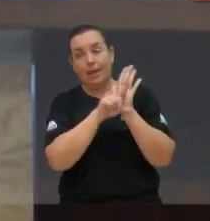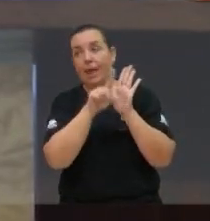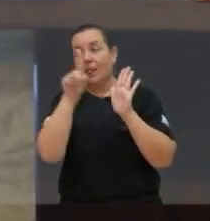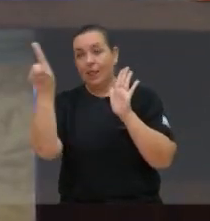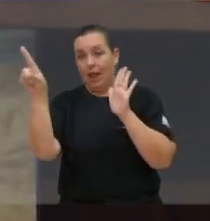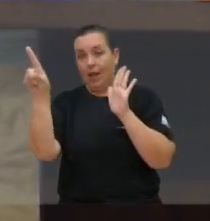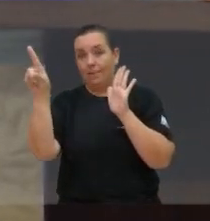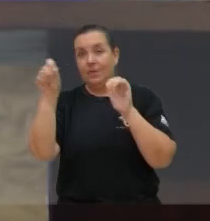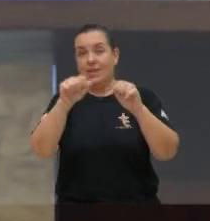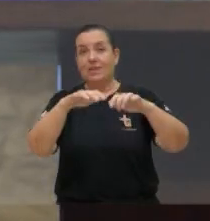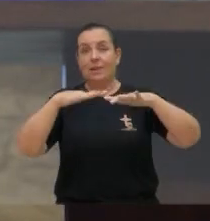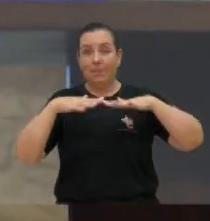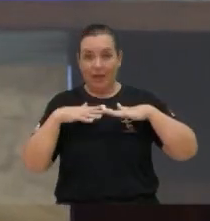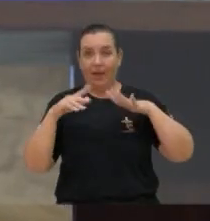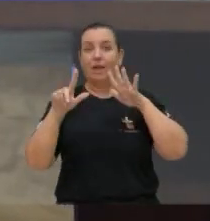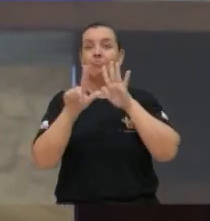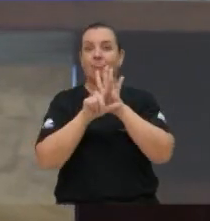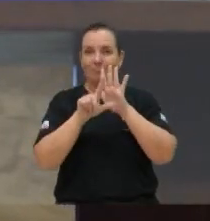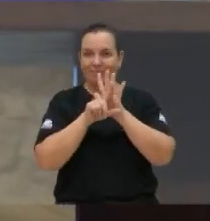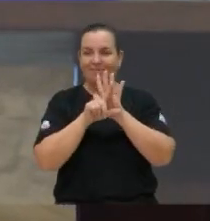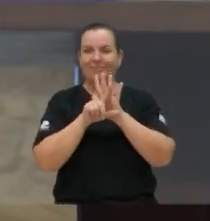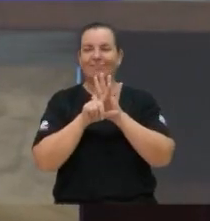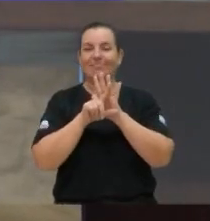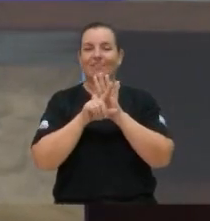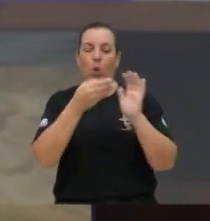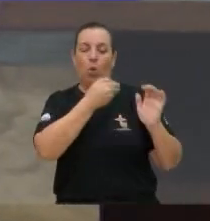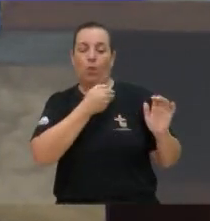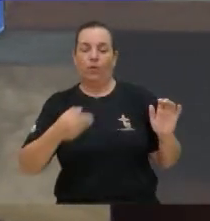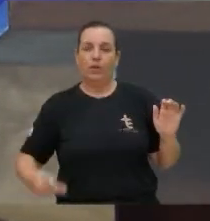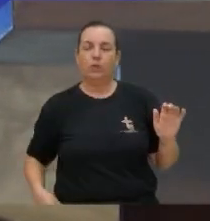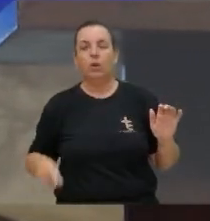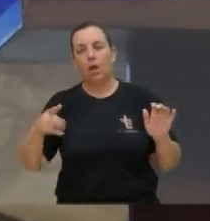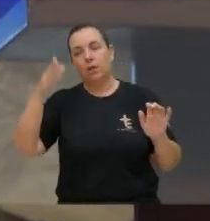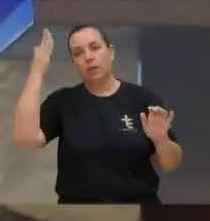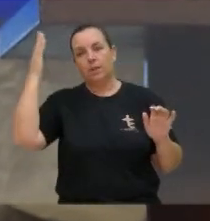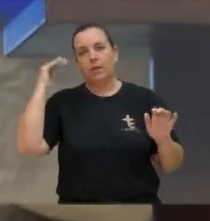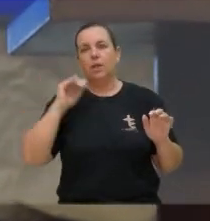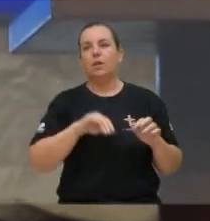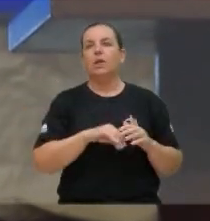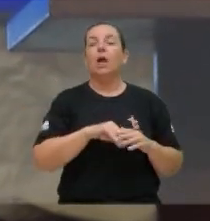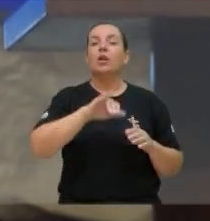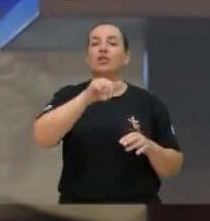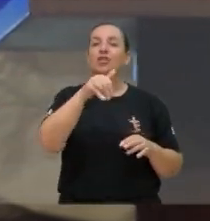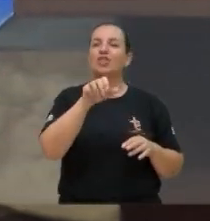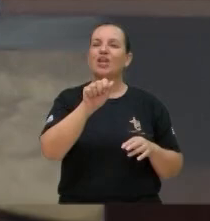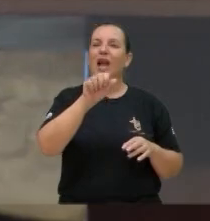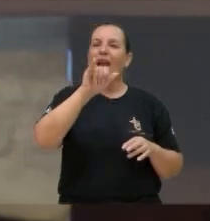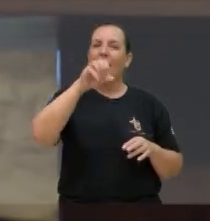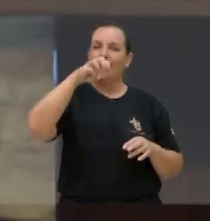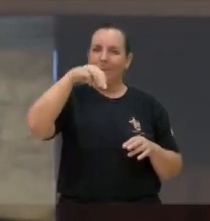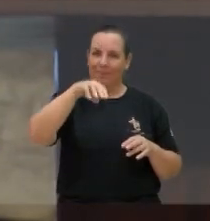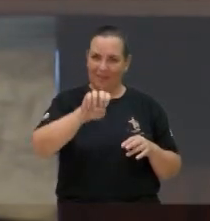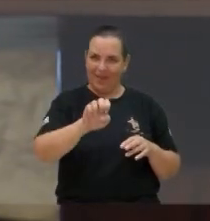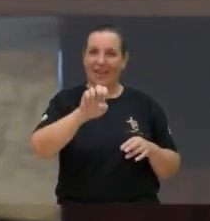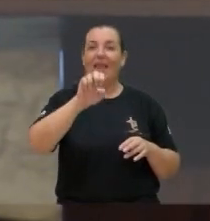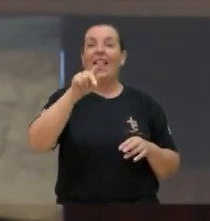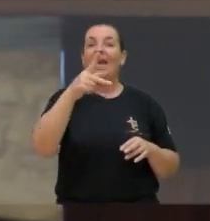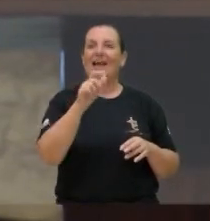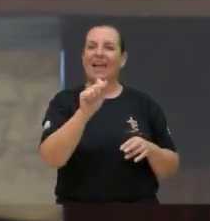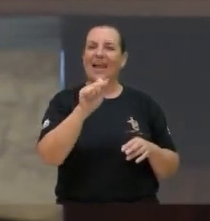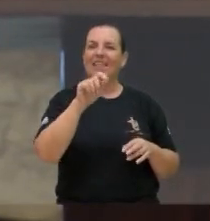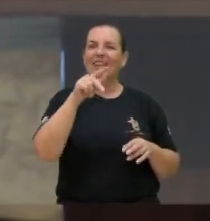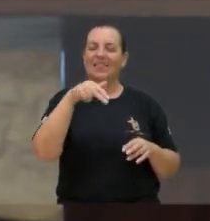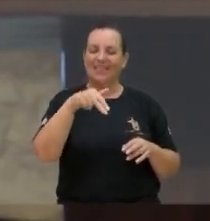Legislativa do Paraná. O governador daquela época, Dr. Jaime Canetti, sancionou a lei aprovada